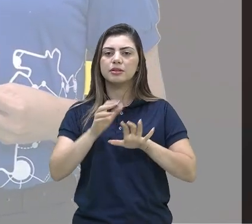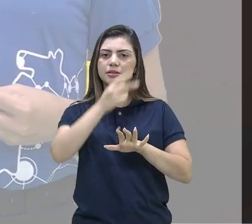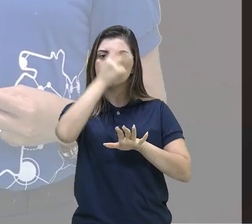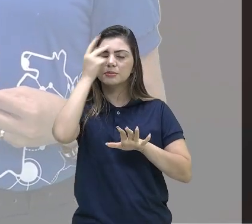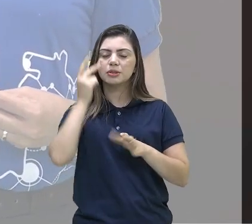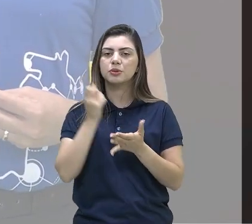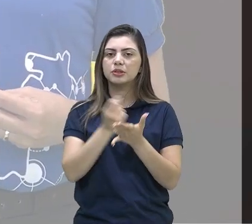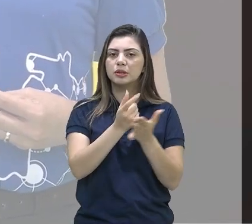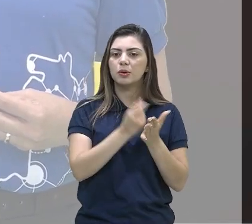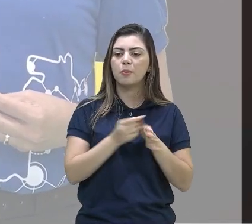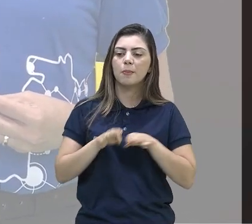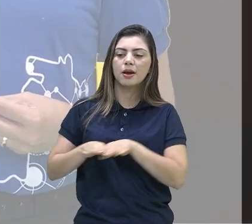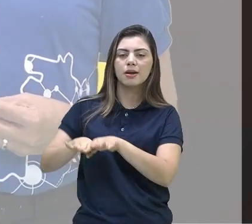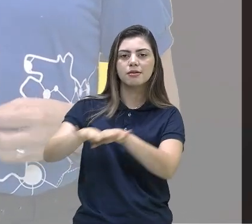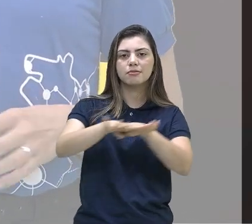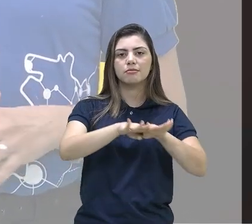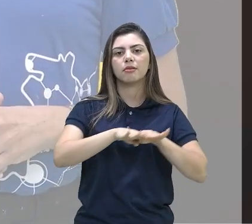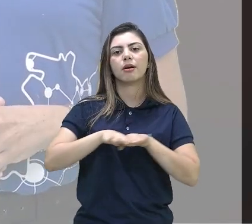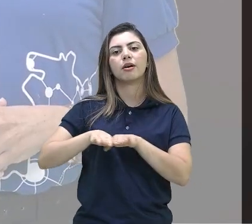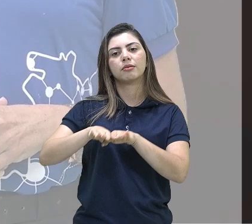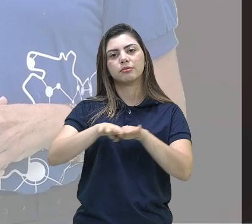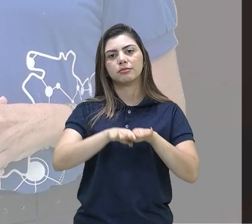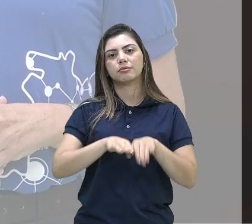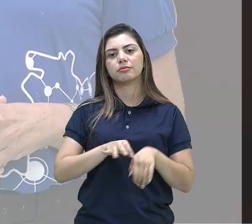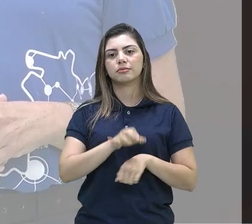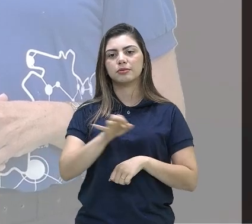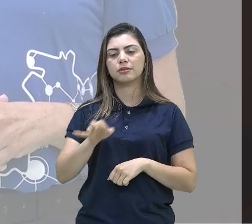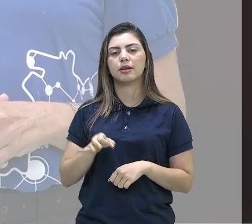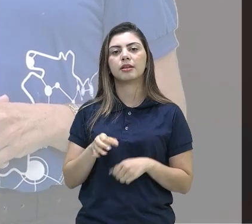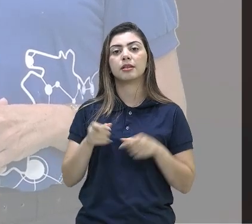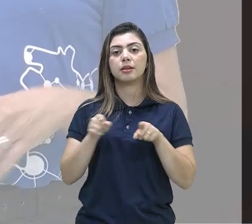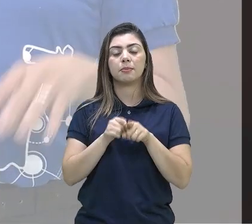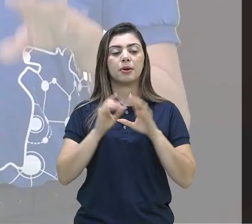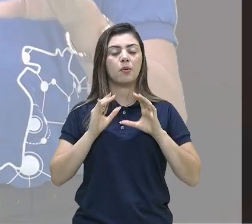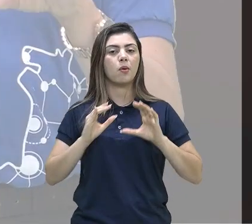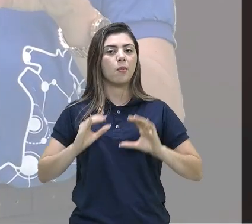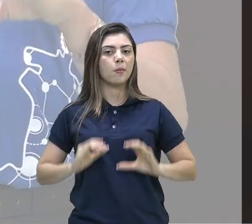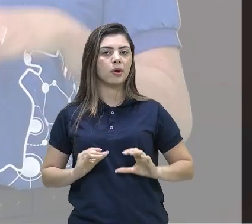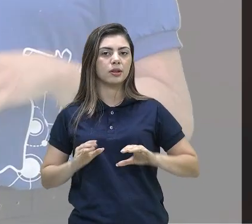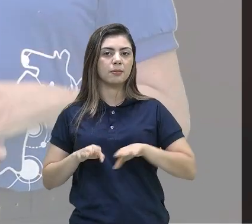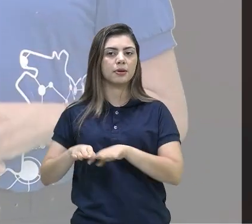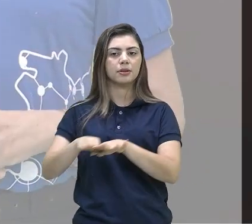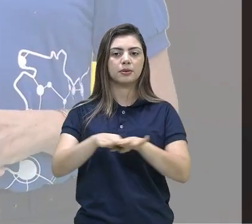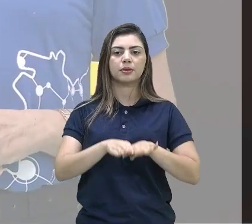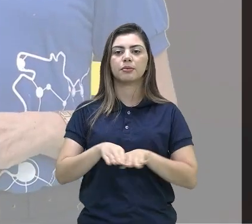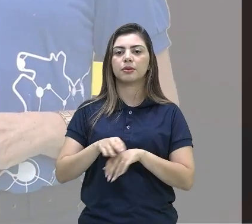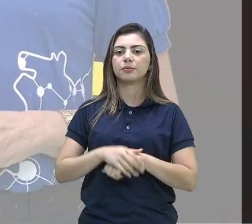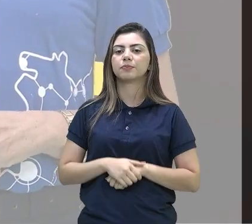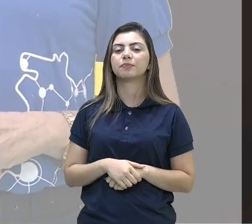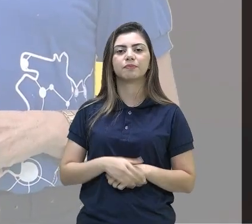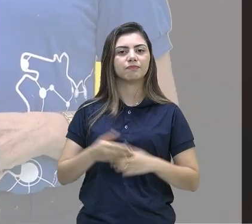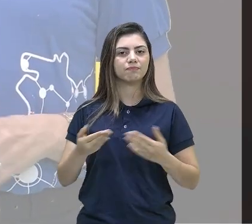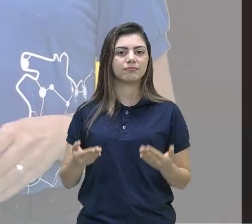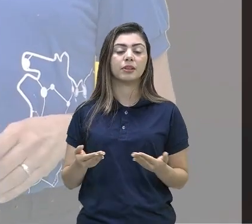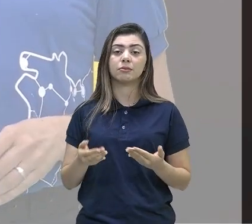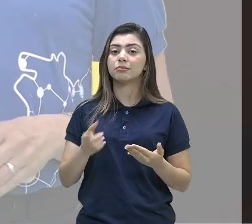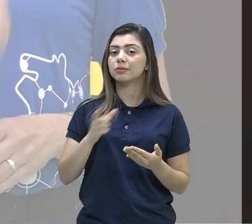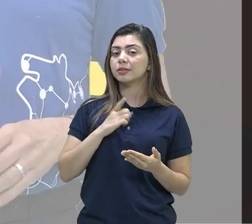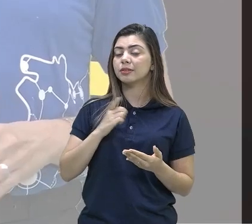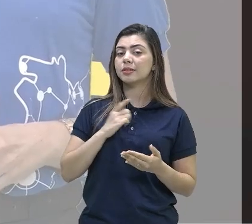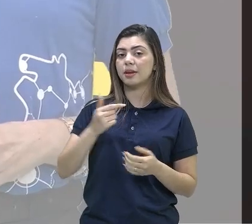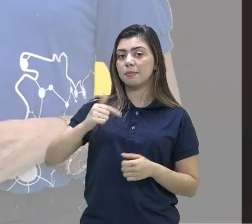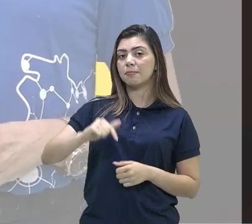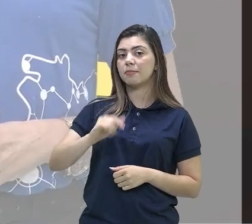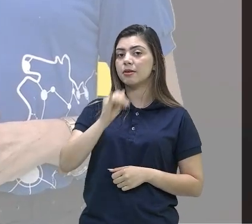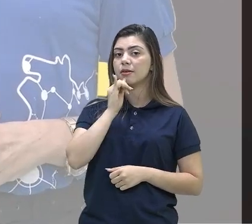e padronização de comportamentos. E a gente pode continuar exemplificando